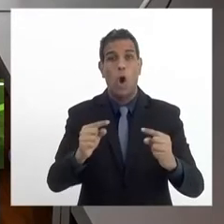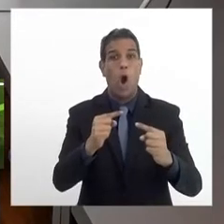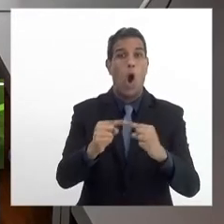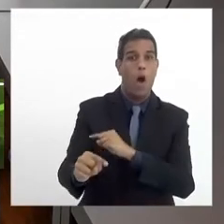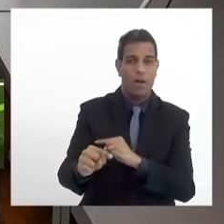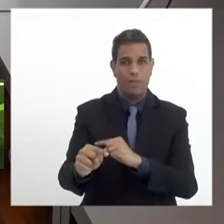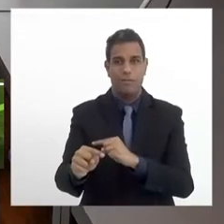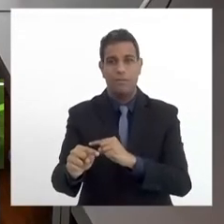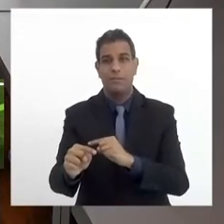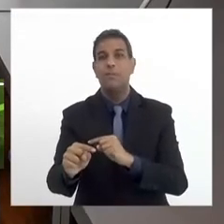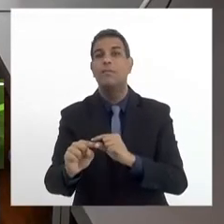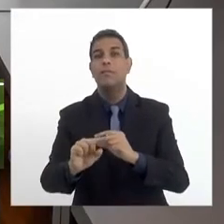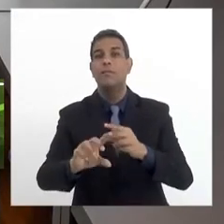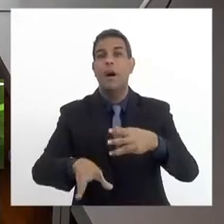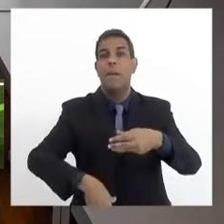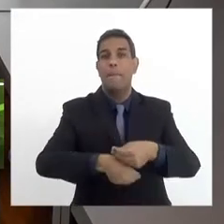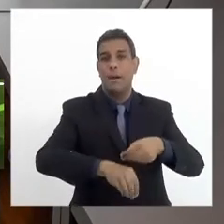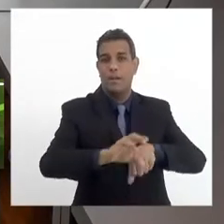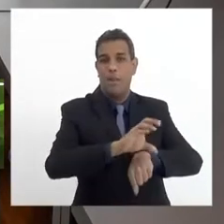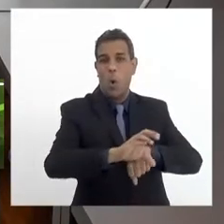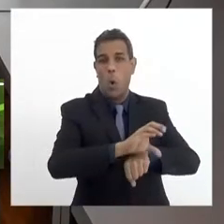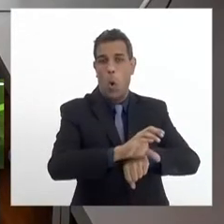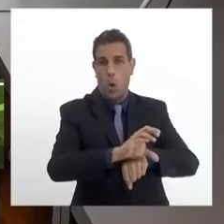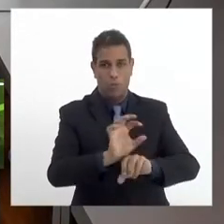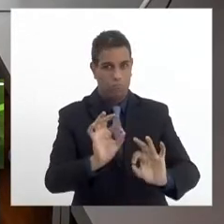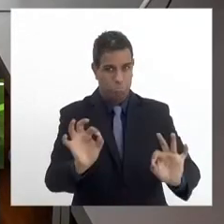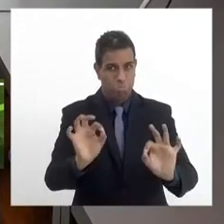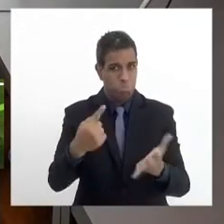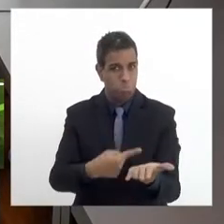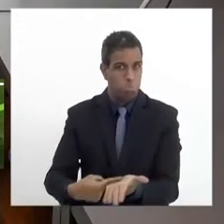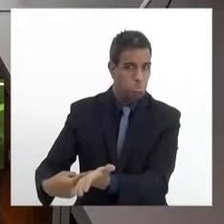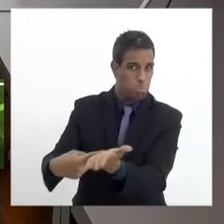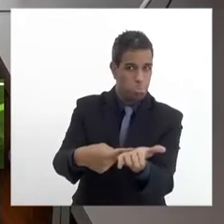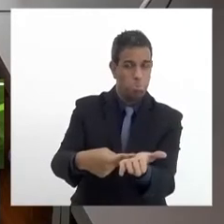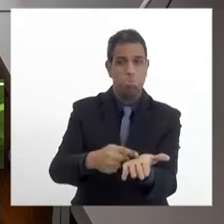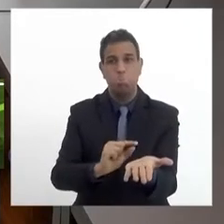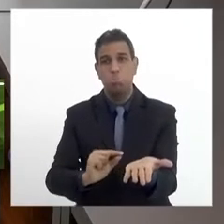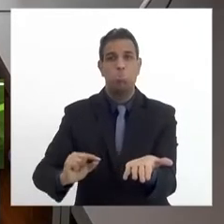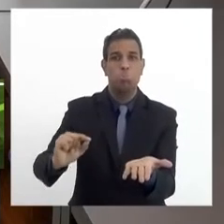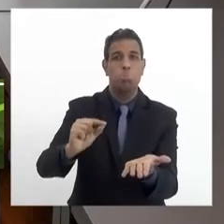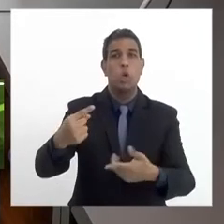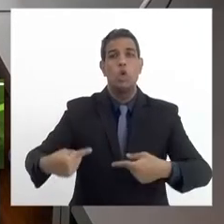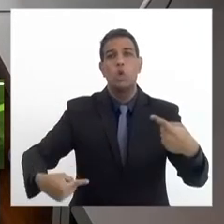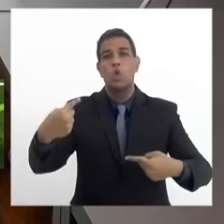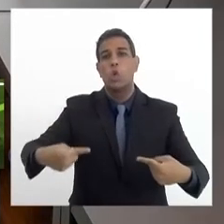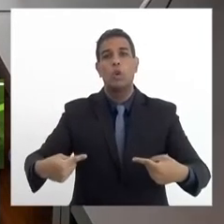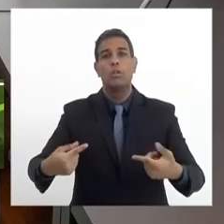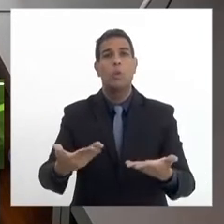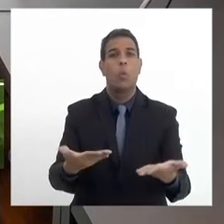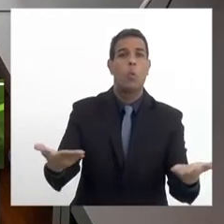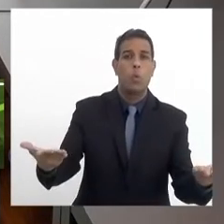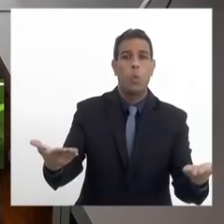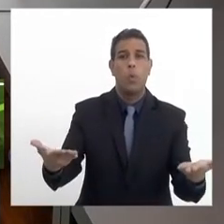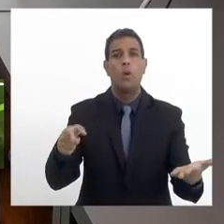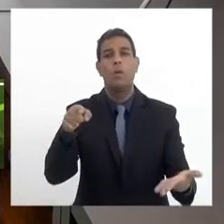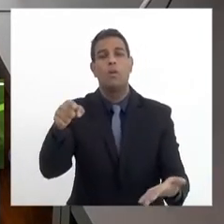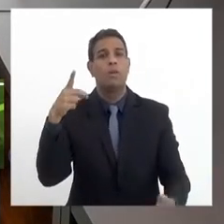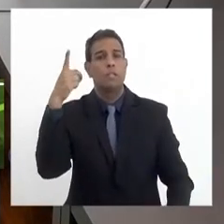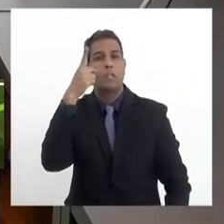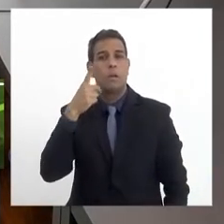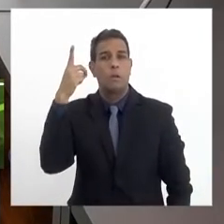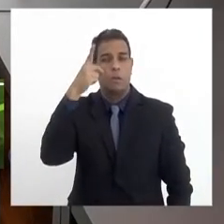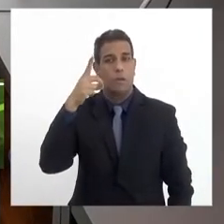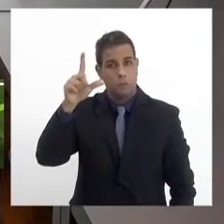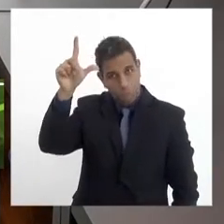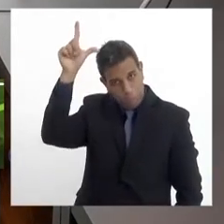divergente, contrário à emenda. Tá bom. Então, em discussão, deputado Luiz Paulo